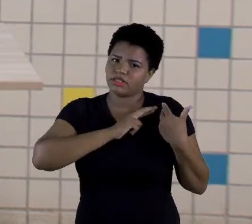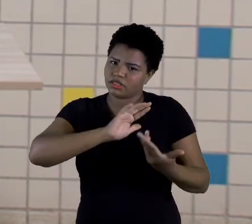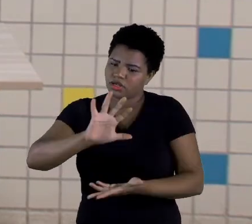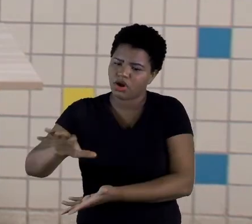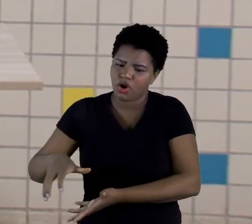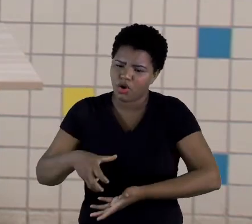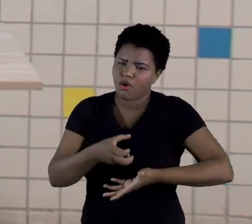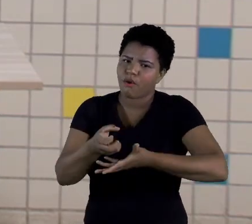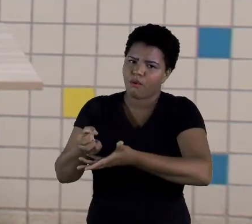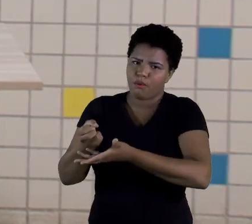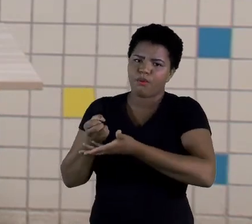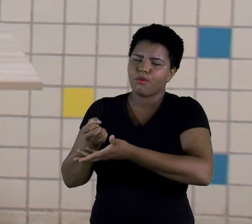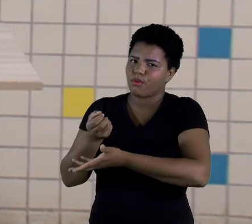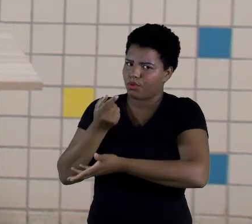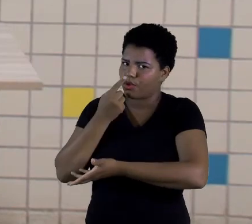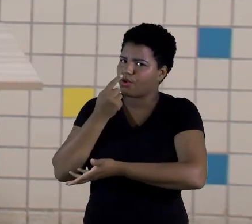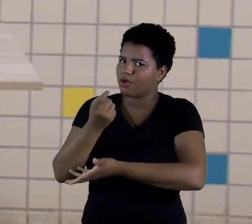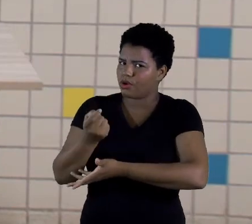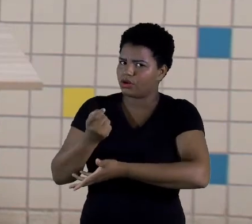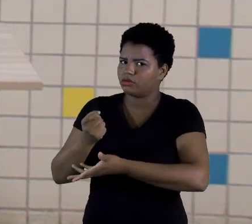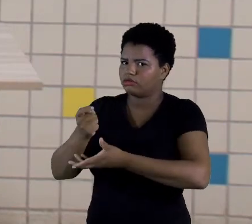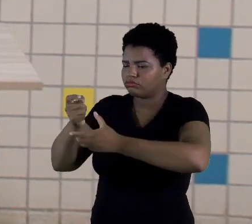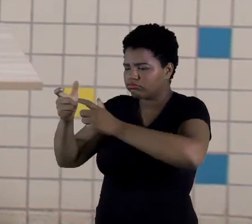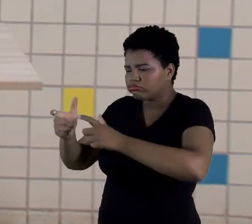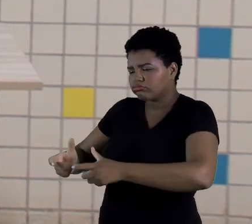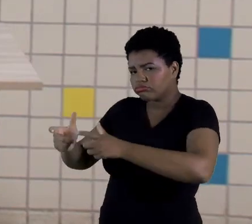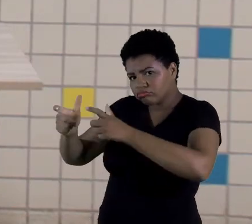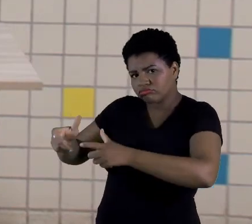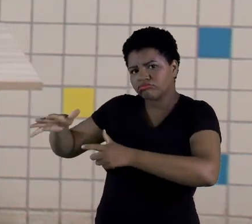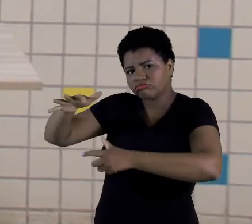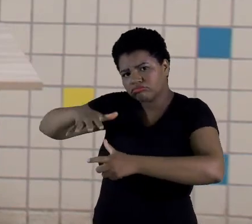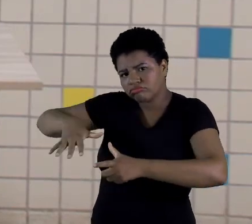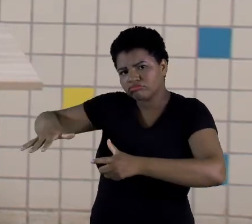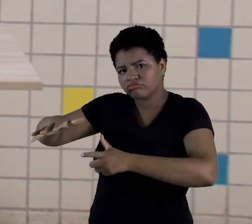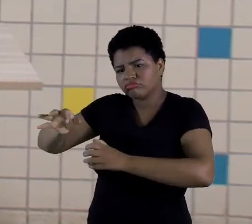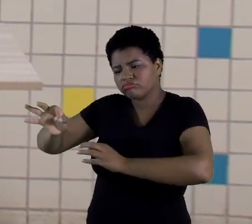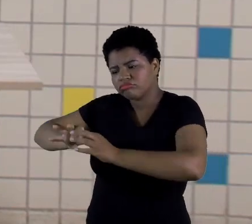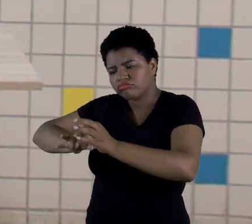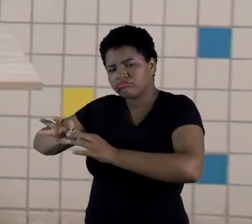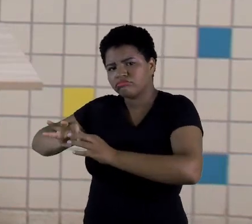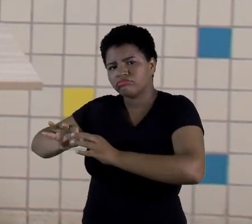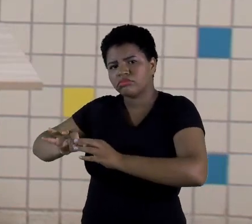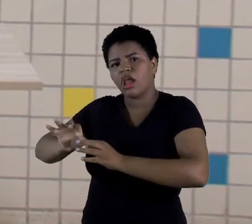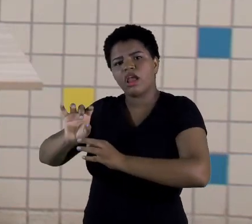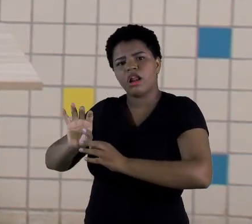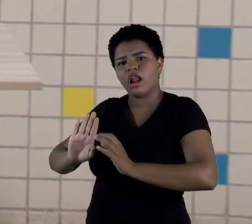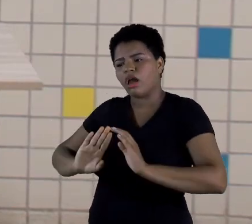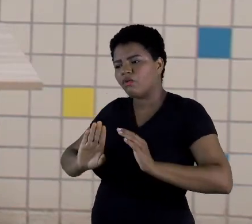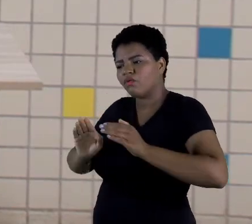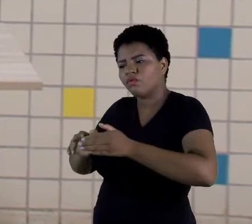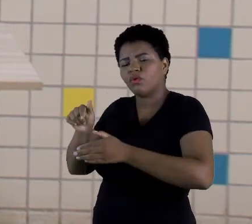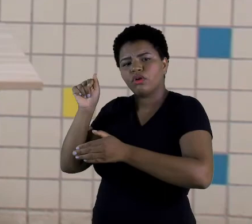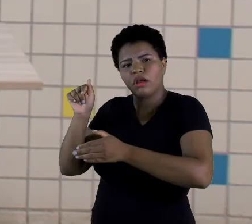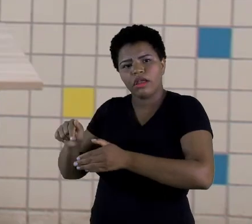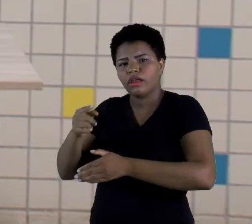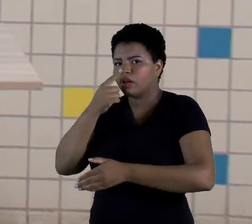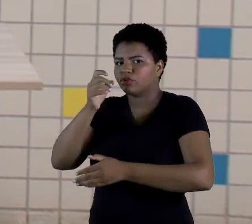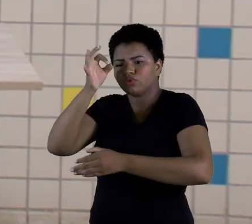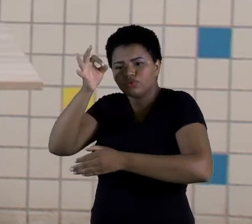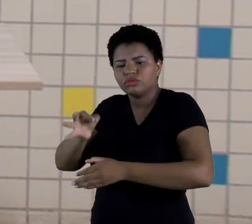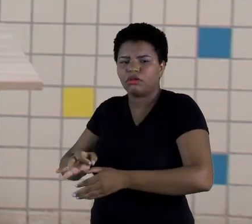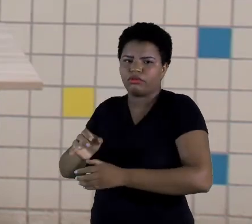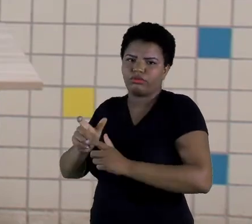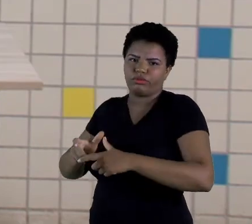esse lixo, levar para esses aterros sanitários e dar o devido fim para cada lixo. Tem algum lixo que eu posso jogar